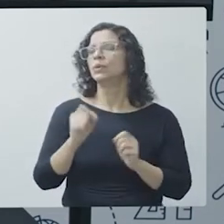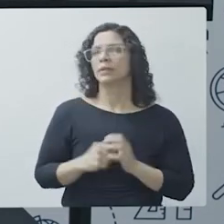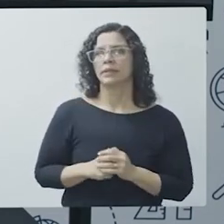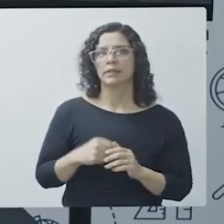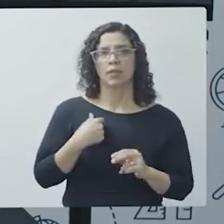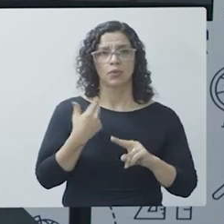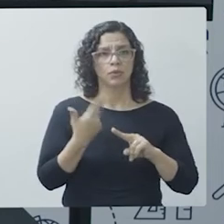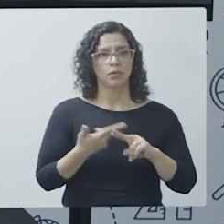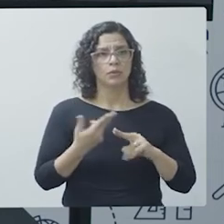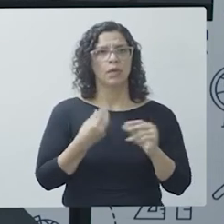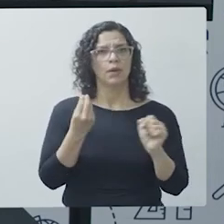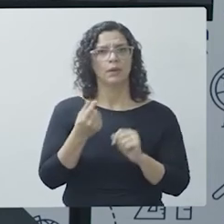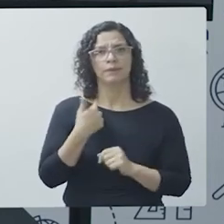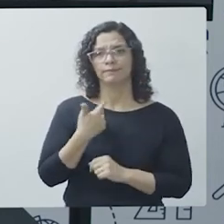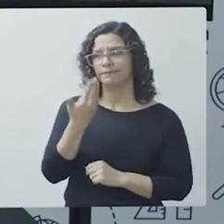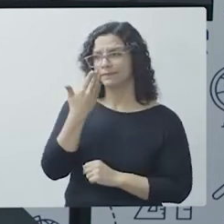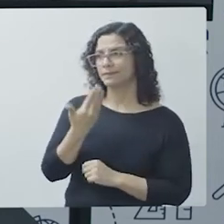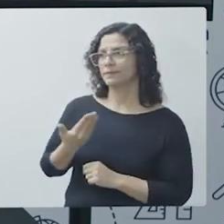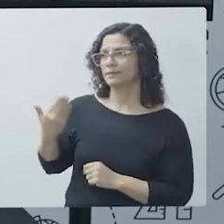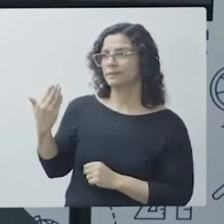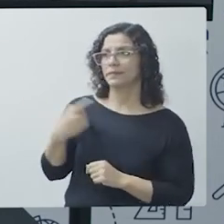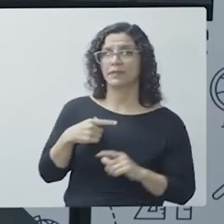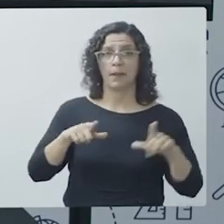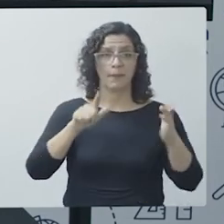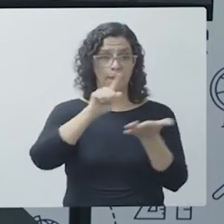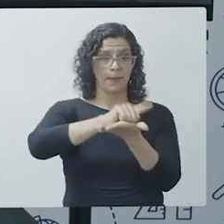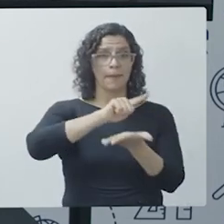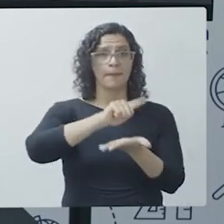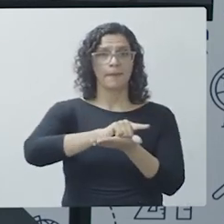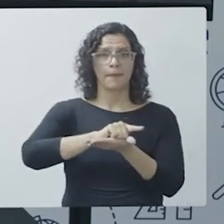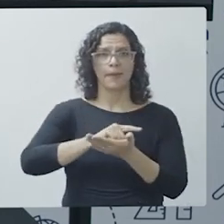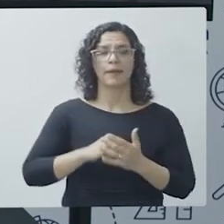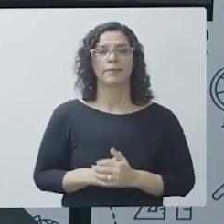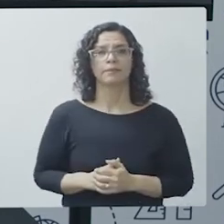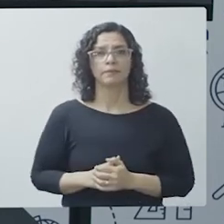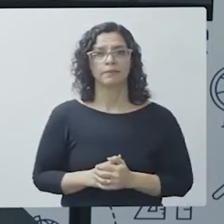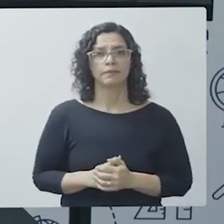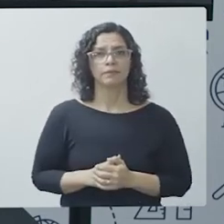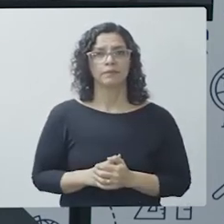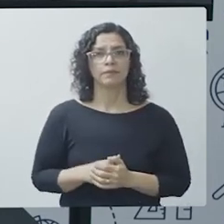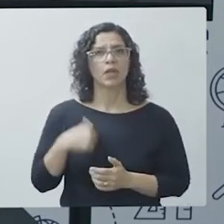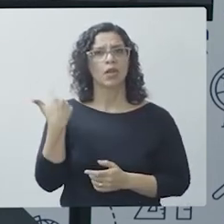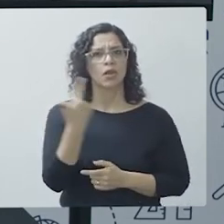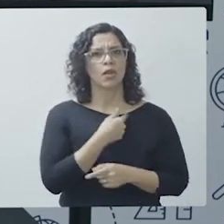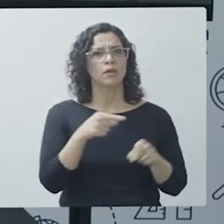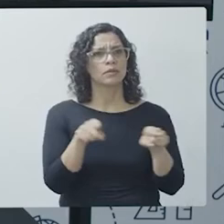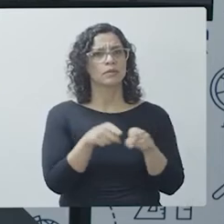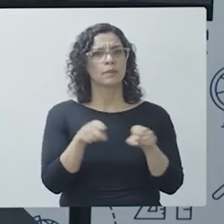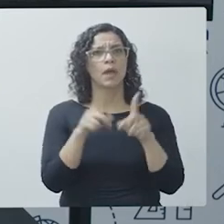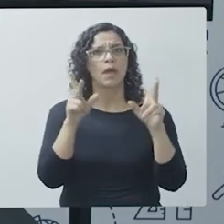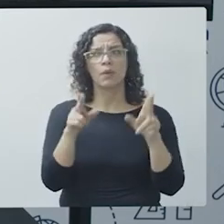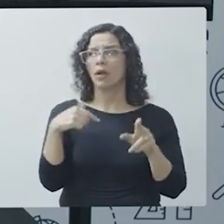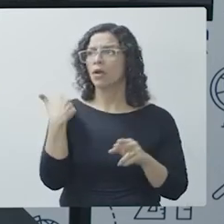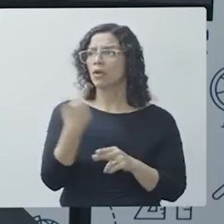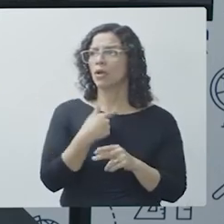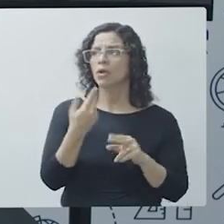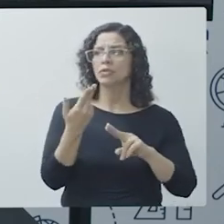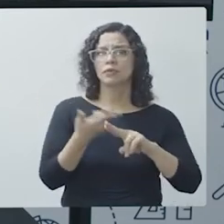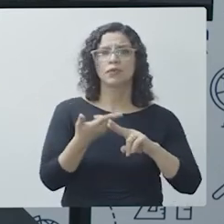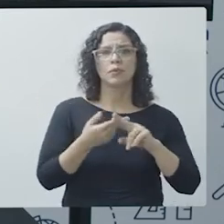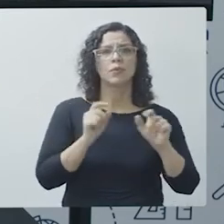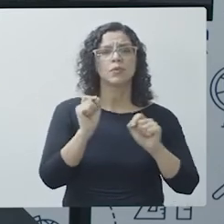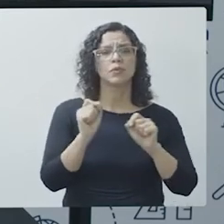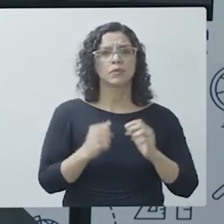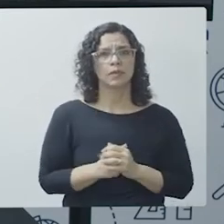Isa é usando então, vou colocar aqui uma folha, e nós vamos fazer da mesma maneira, só que nós